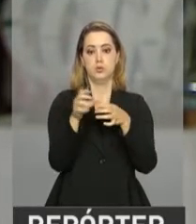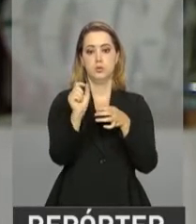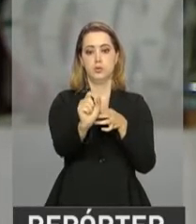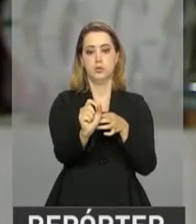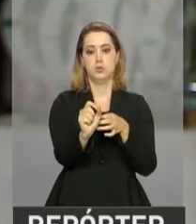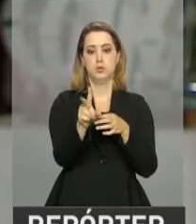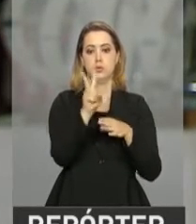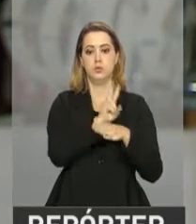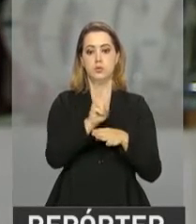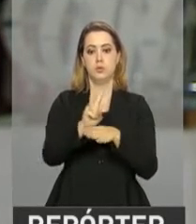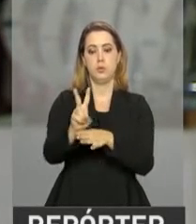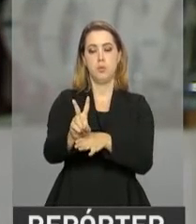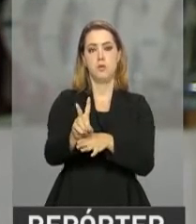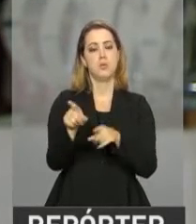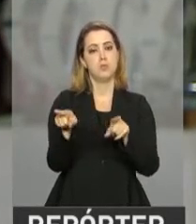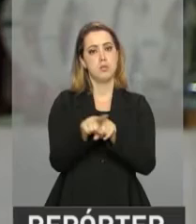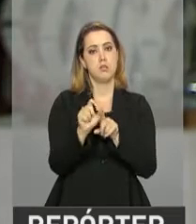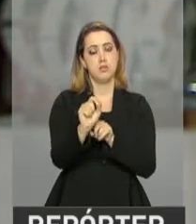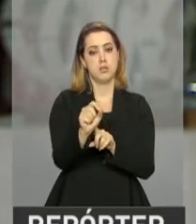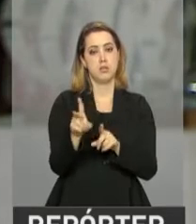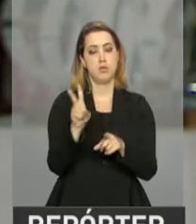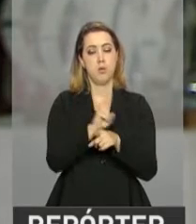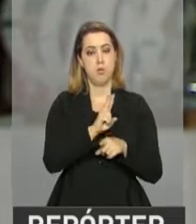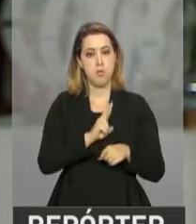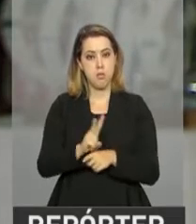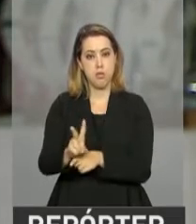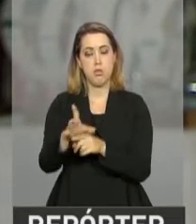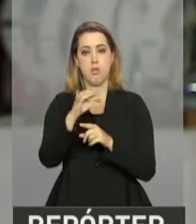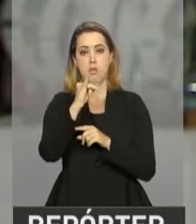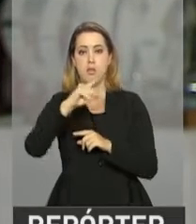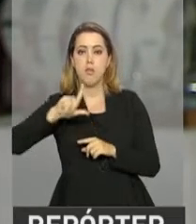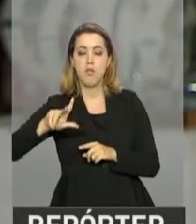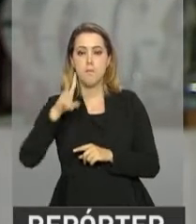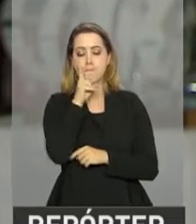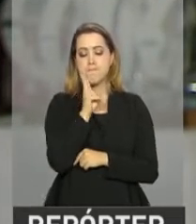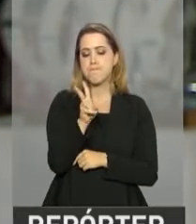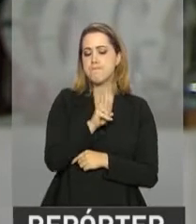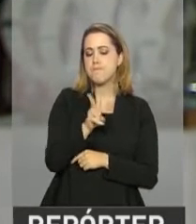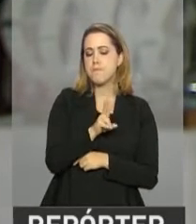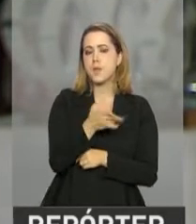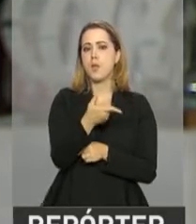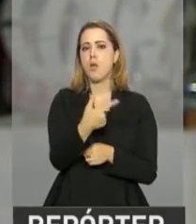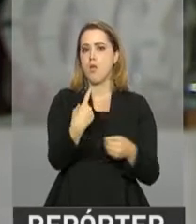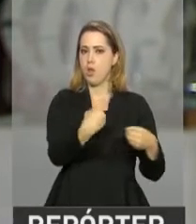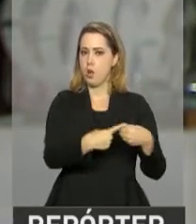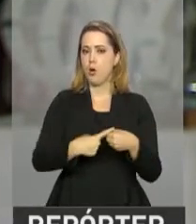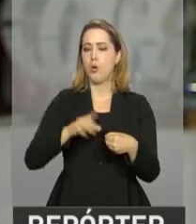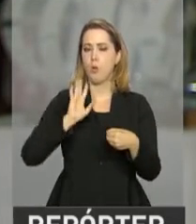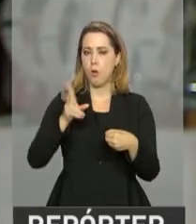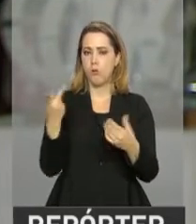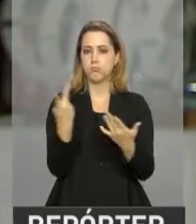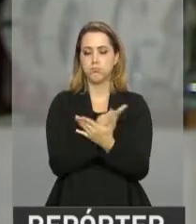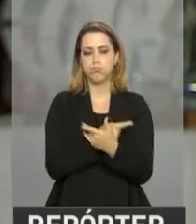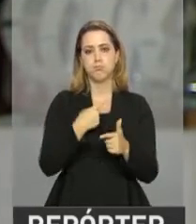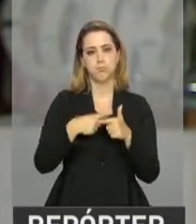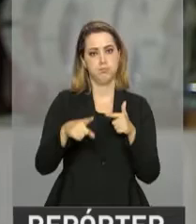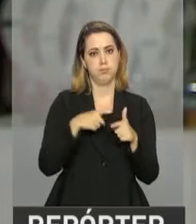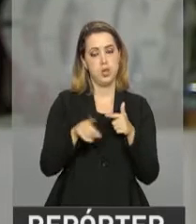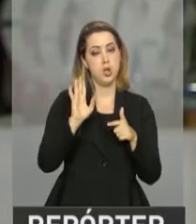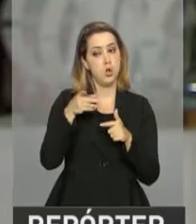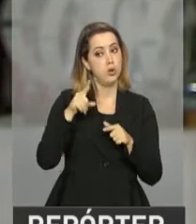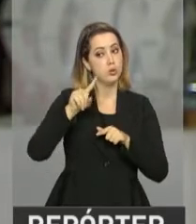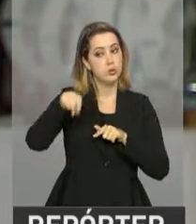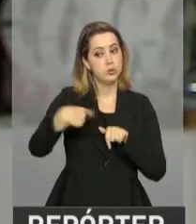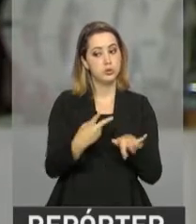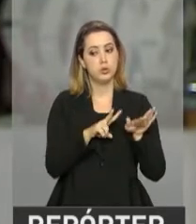proteção e defesa civil a cedec faça uma vistoria nos locais atingidos já na próxima semana o objetivo